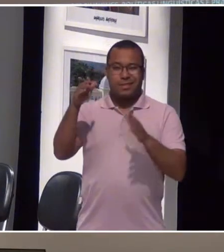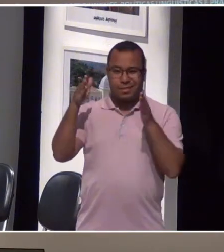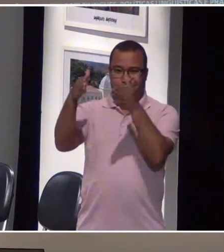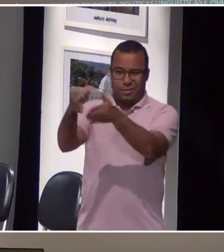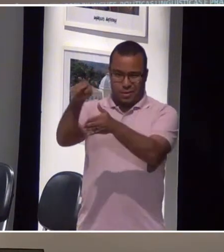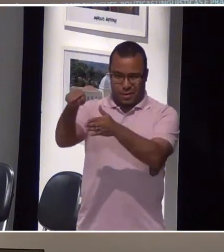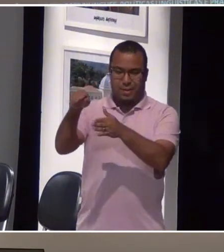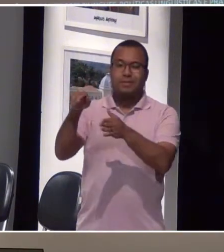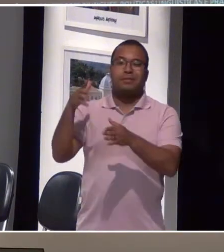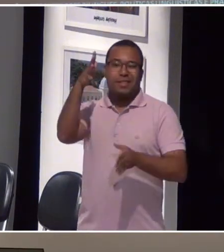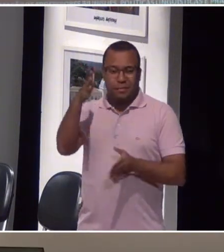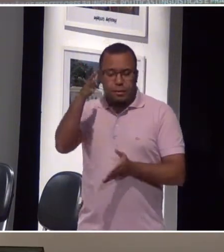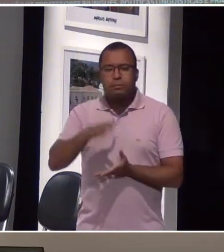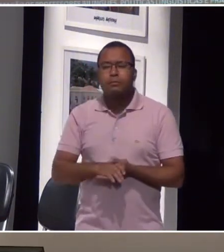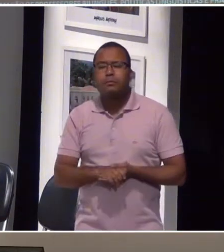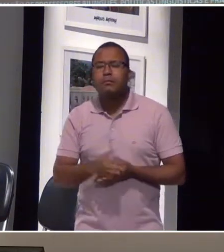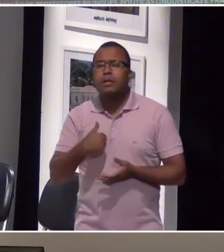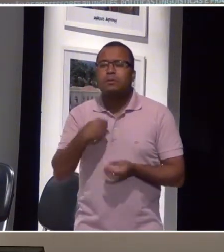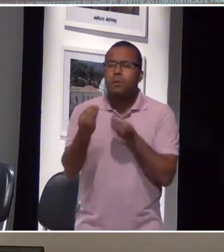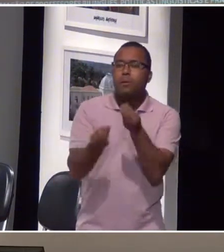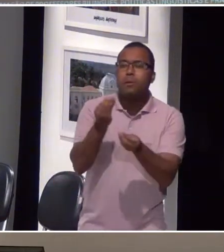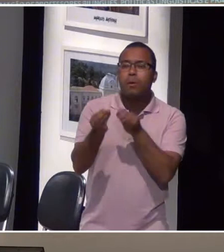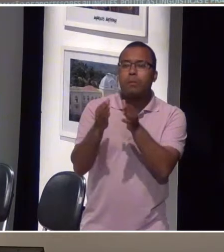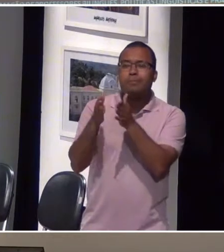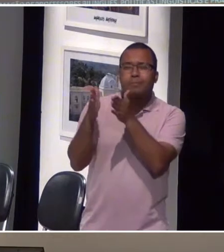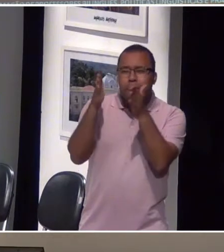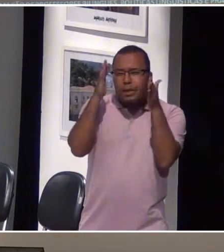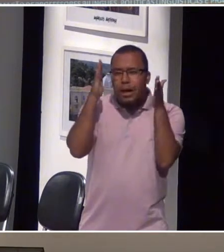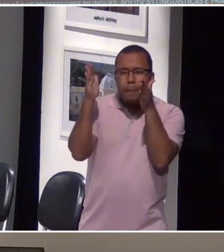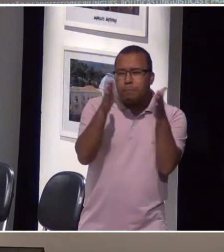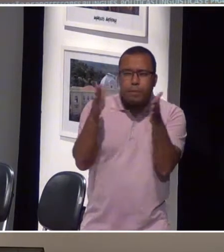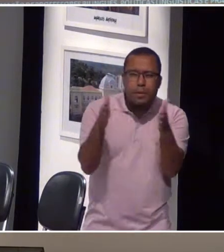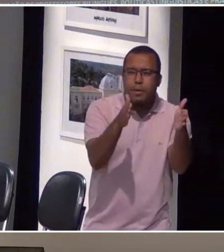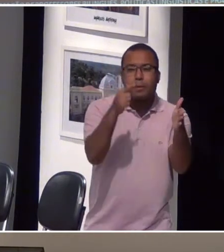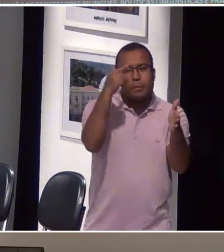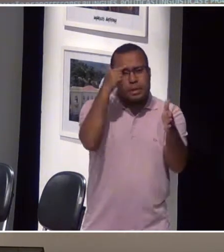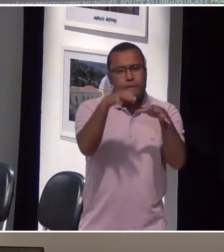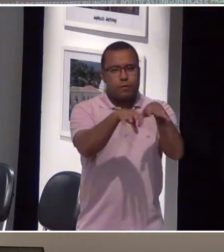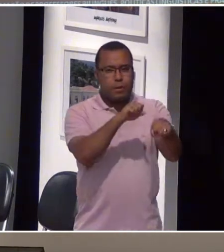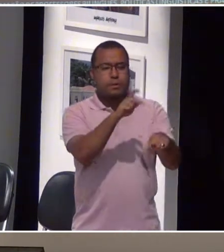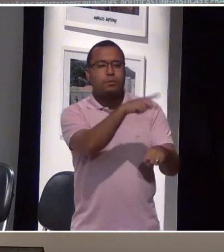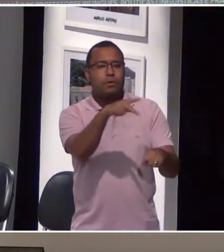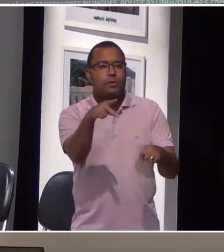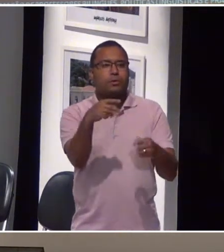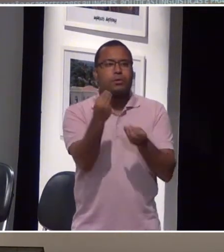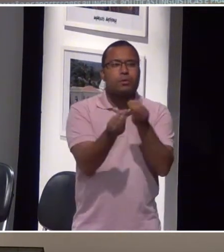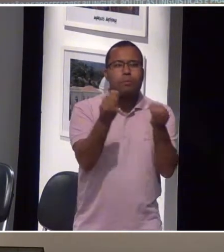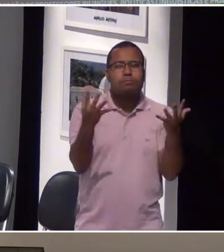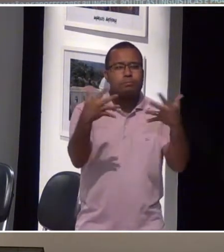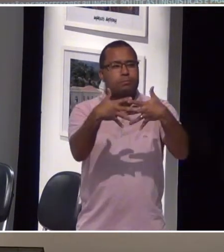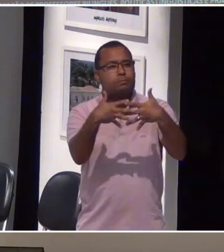evento. E aí eu pensei, como é que eu vou fazer esse caminho de pensar a formação de professores, os impactos?